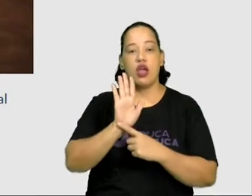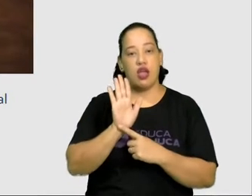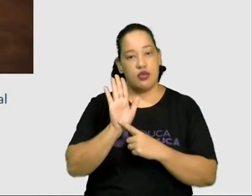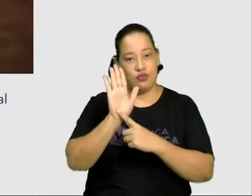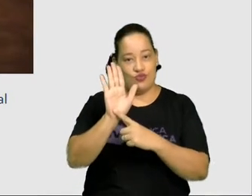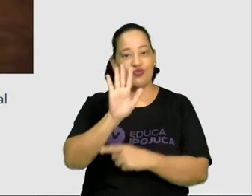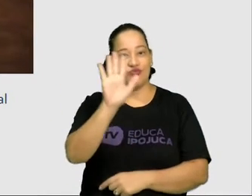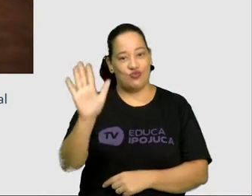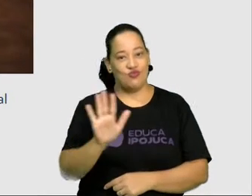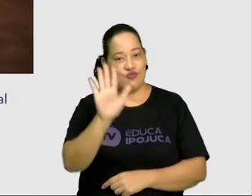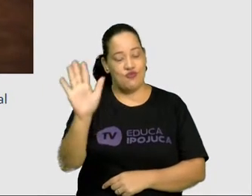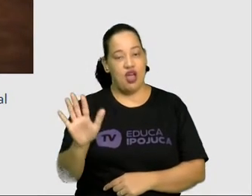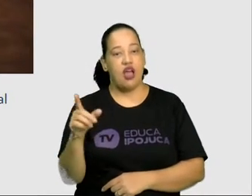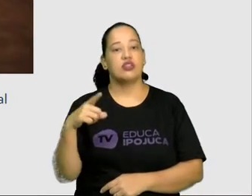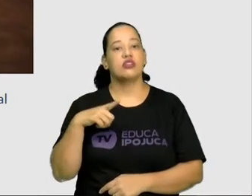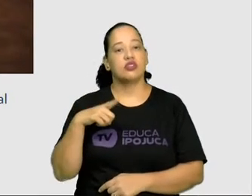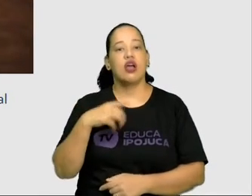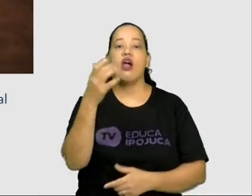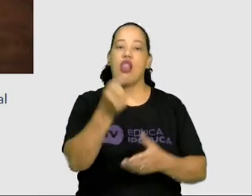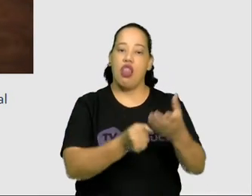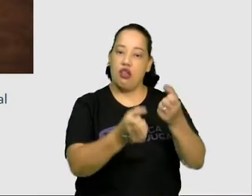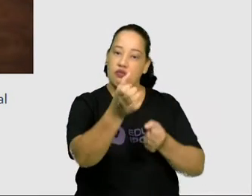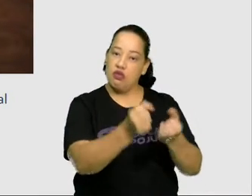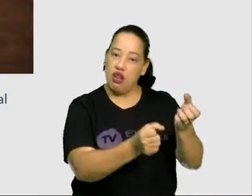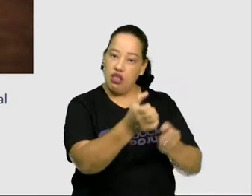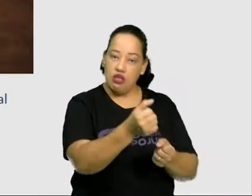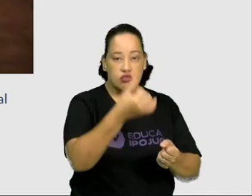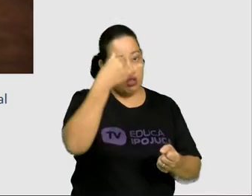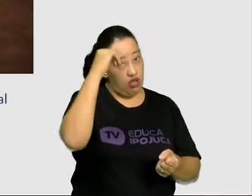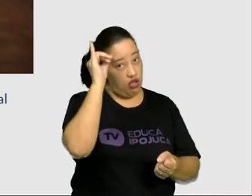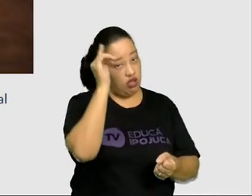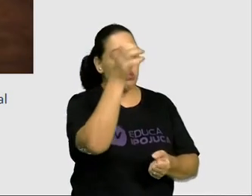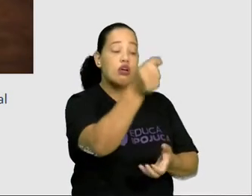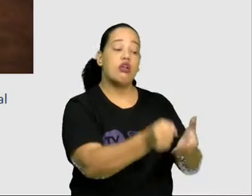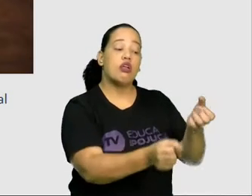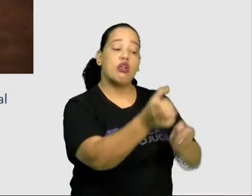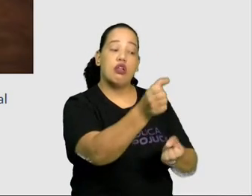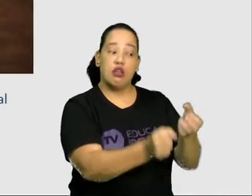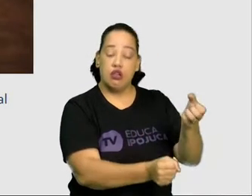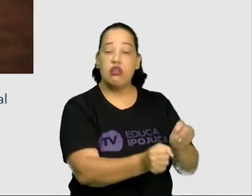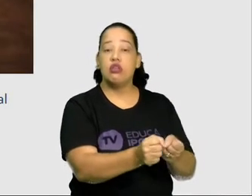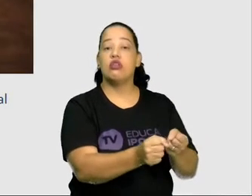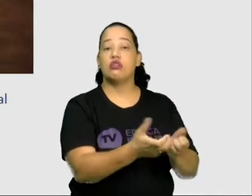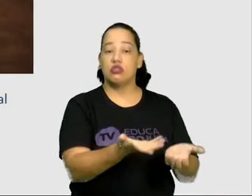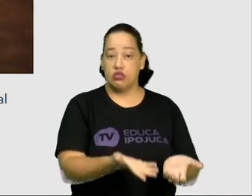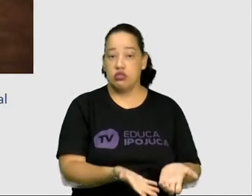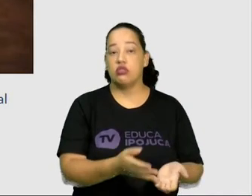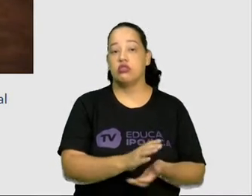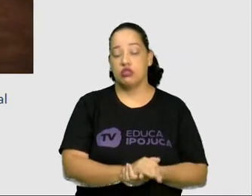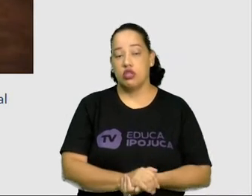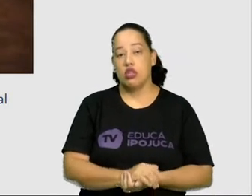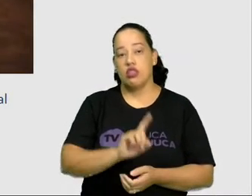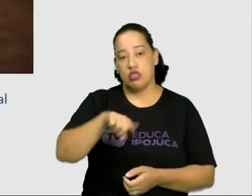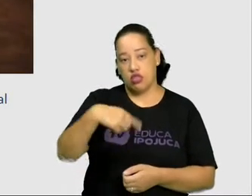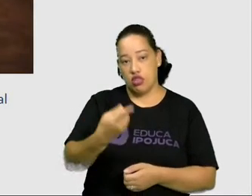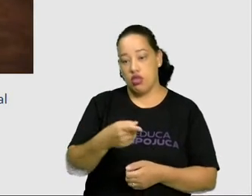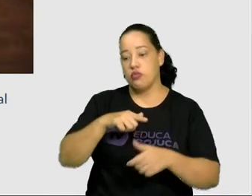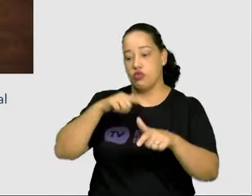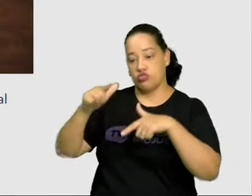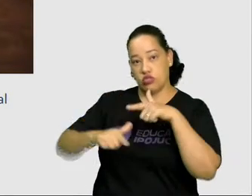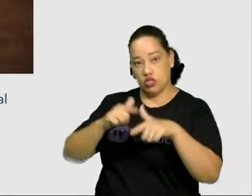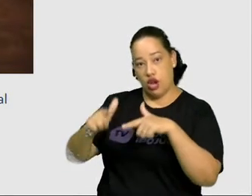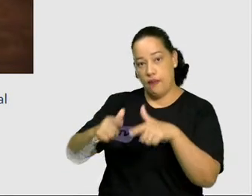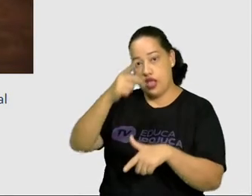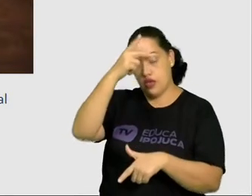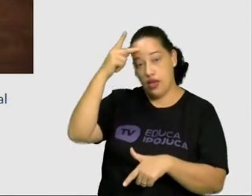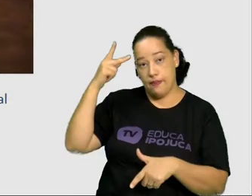leite, que é uma extração, do gado em si, né, mostrando, né, e depois também um trabalho, né, de uma pessoa